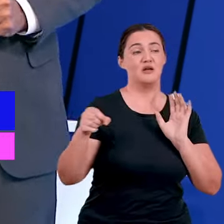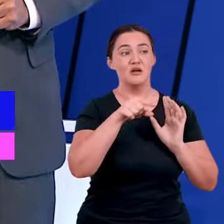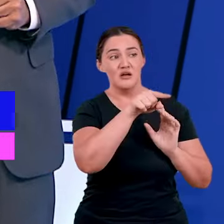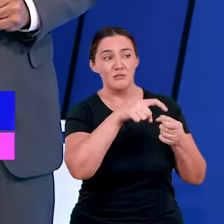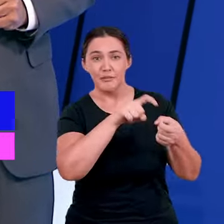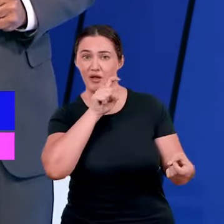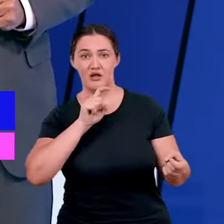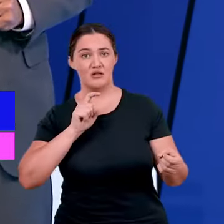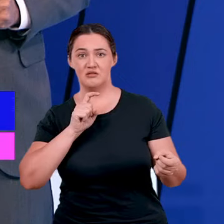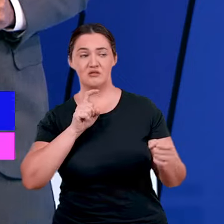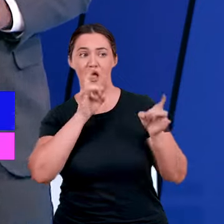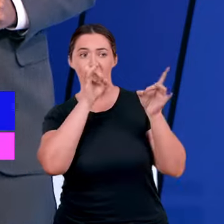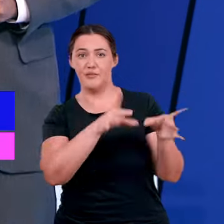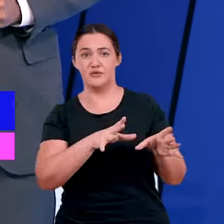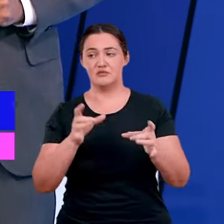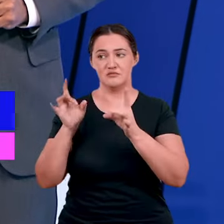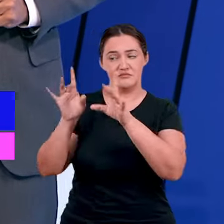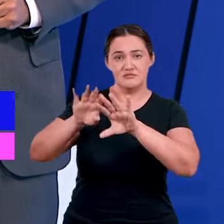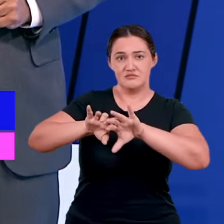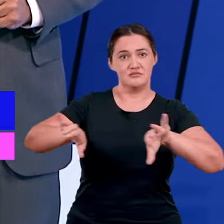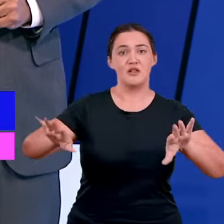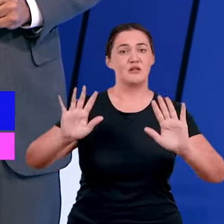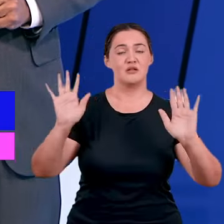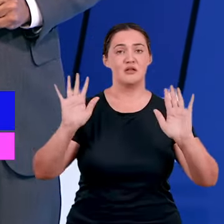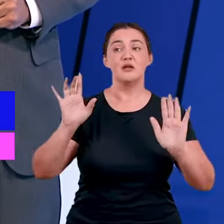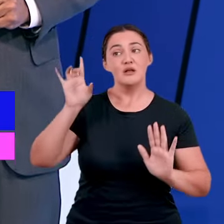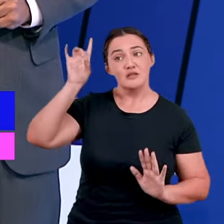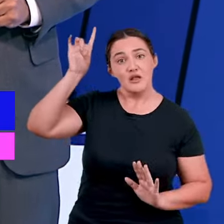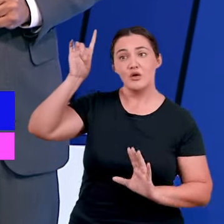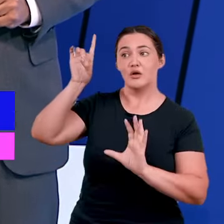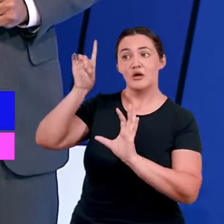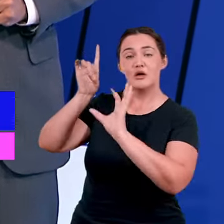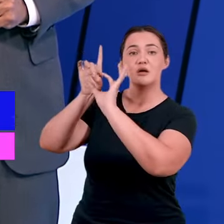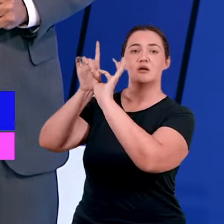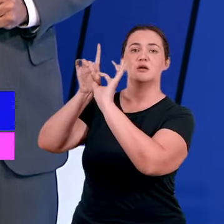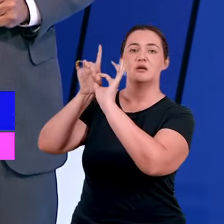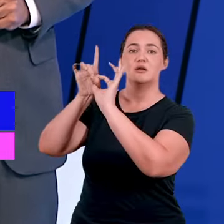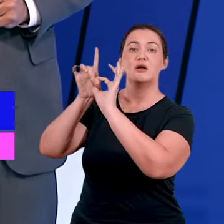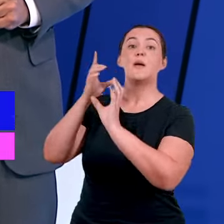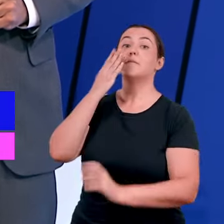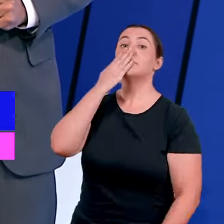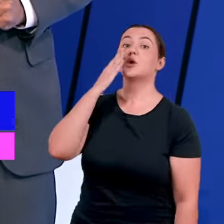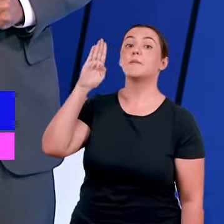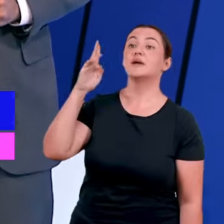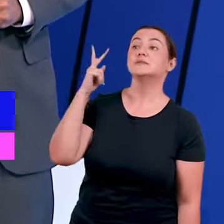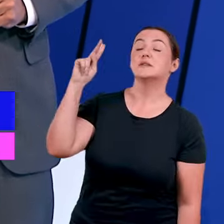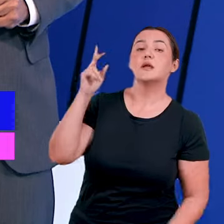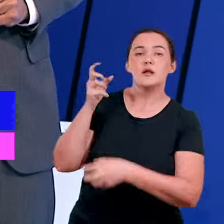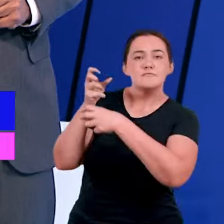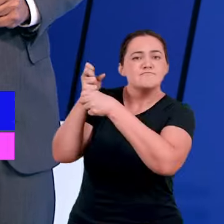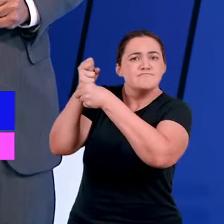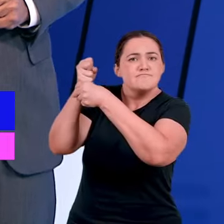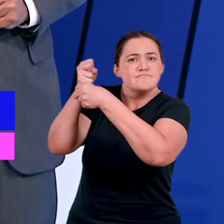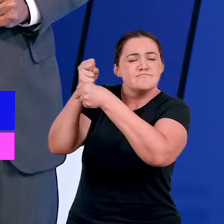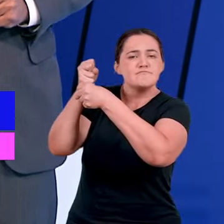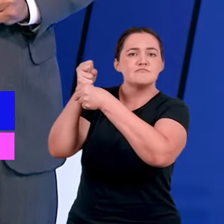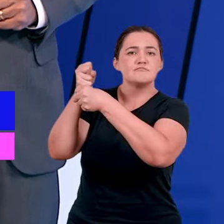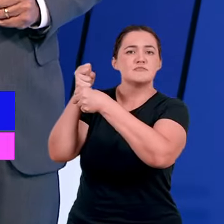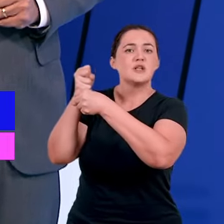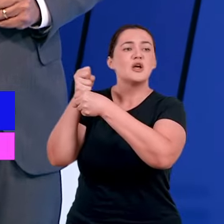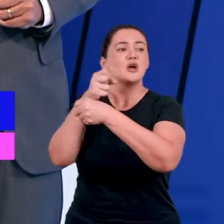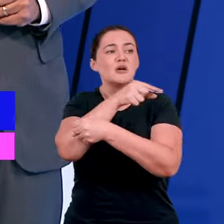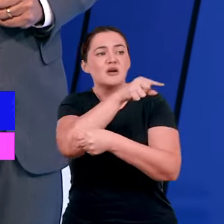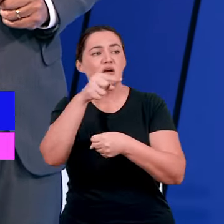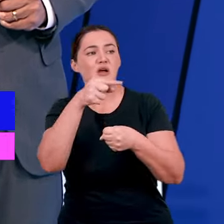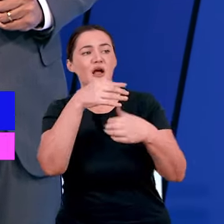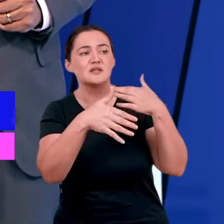que abandonar e ficar do lado do Senhor. E se agarrar à promessa de Deus. Porque se você fizer isso, deixar